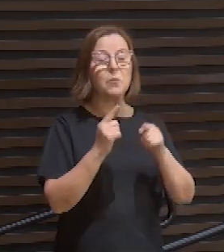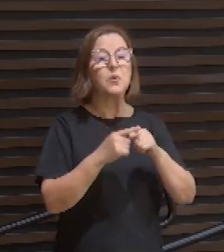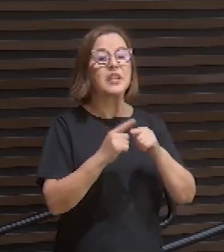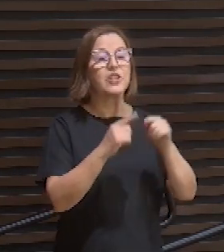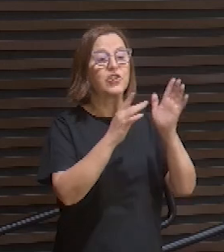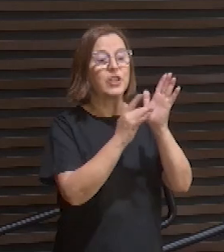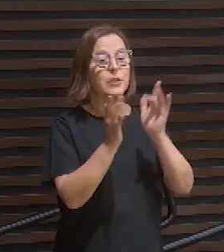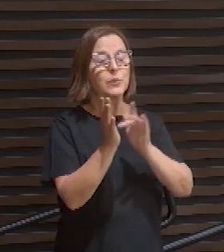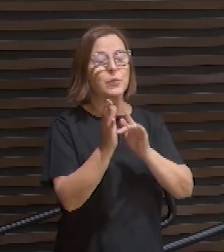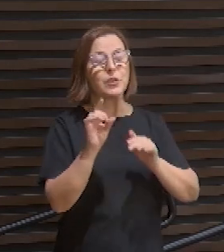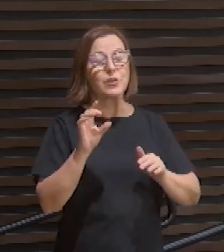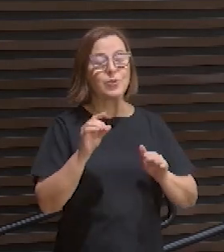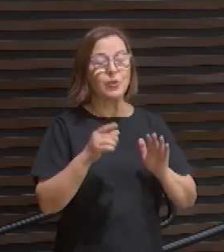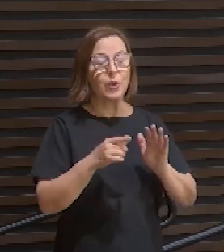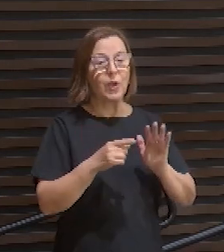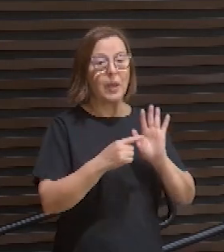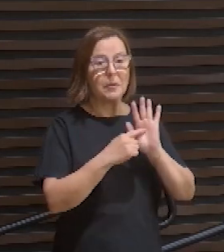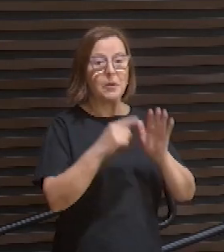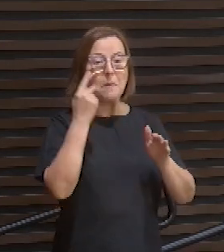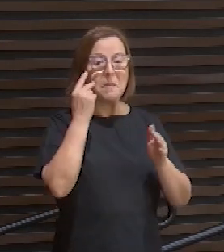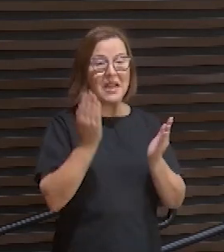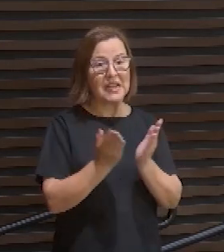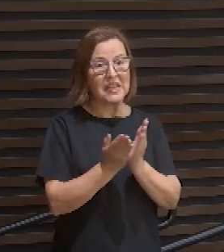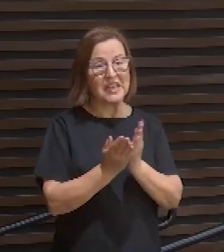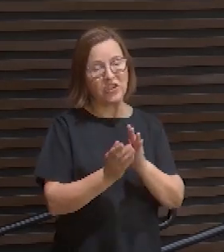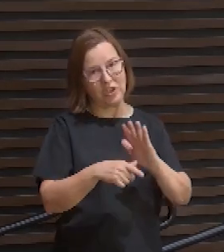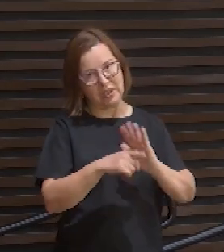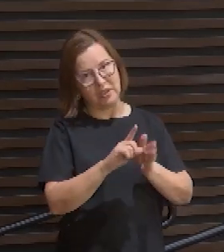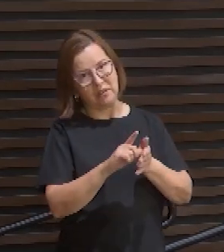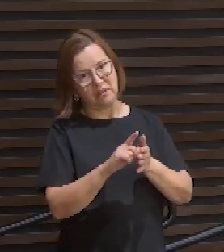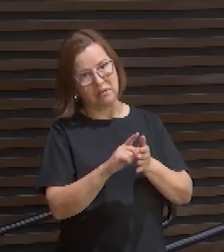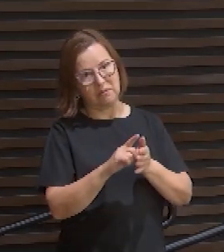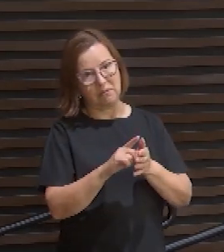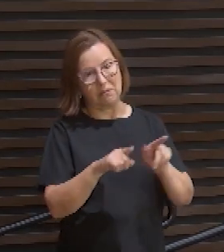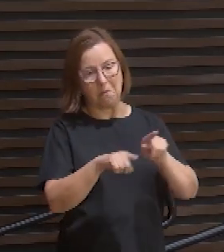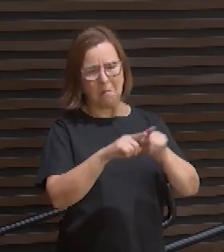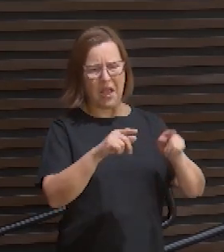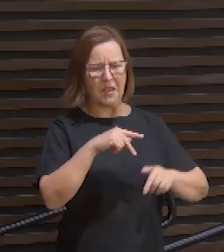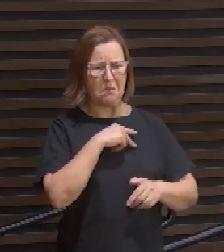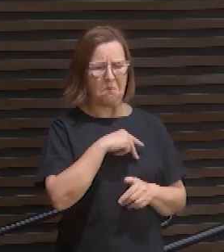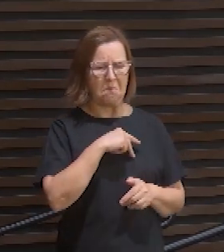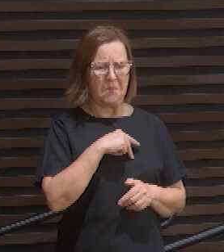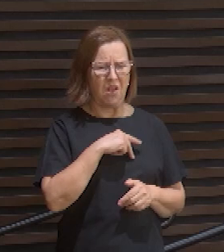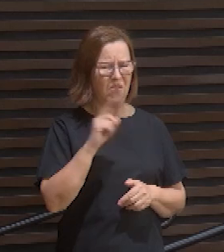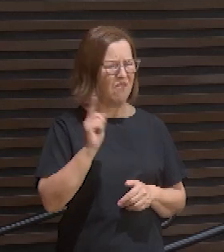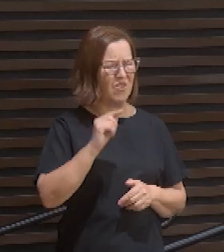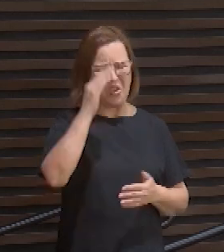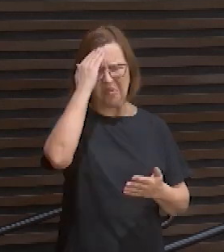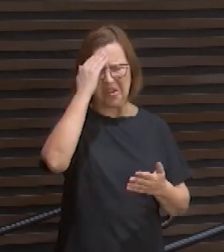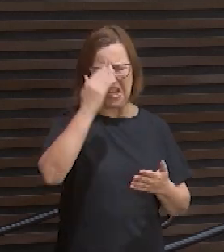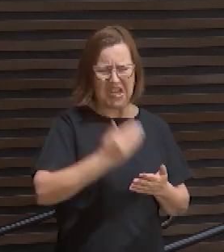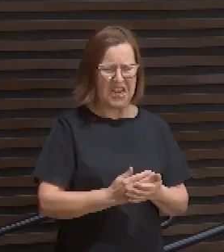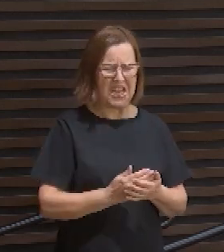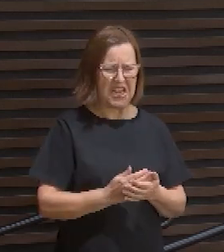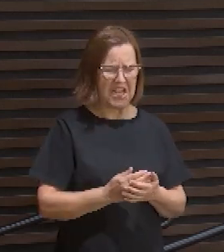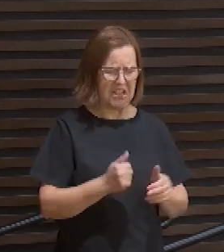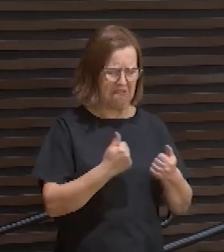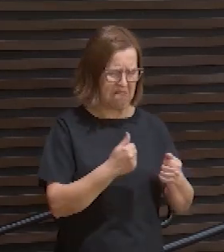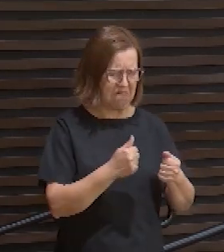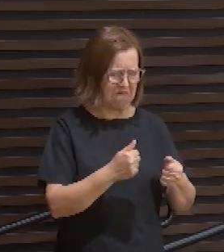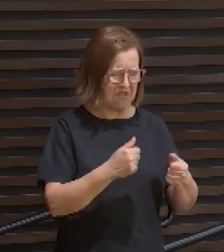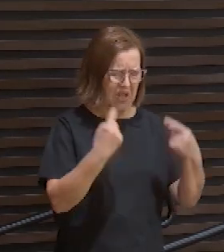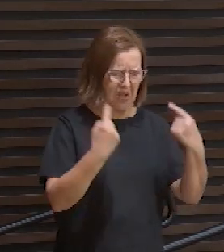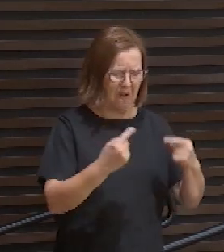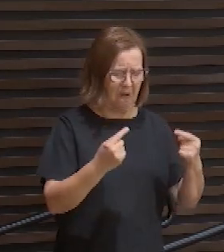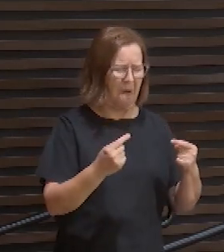Mas o Paulo não. Paulo não era um crente. Era um incrédulo, violento, perseguidor da igreja. Matava